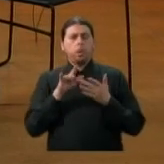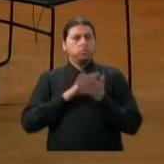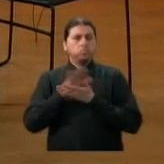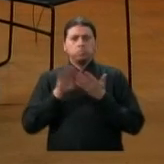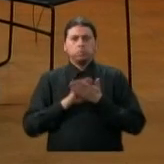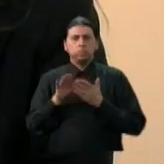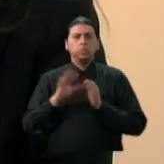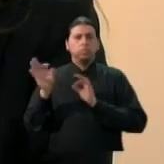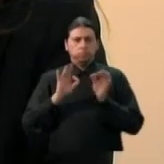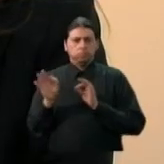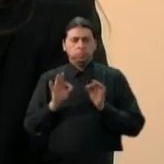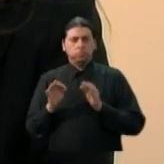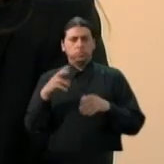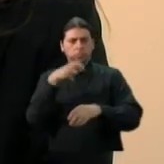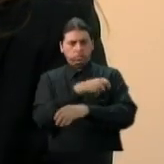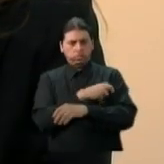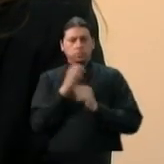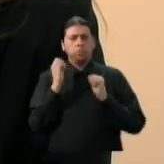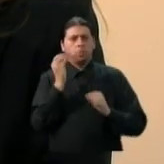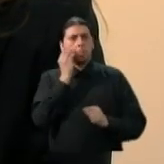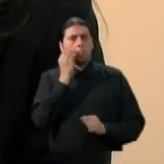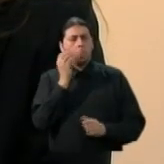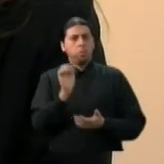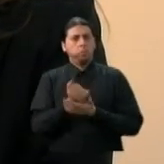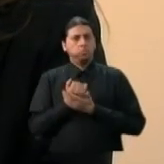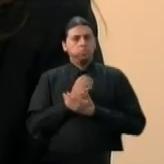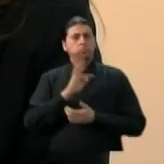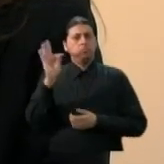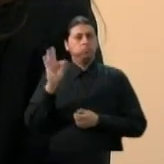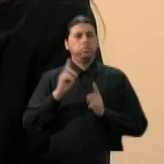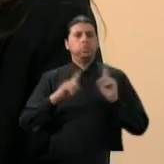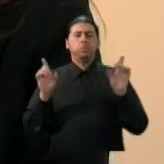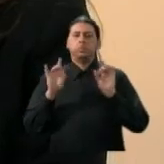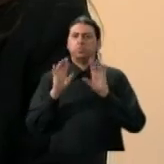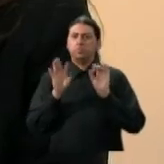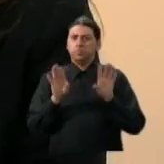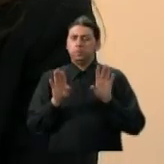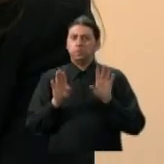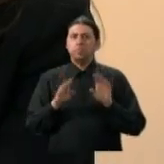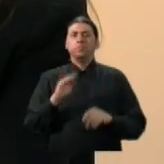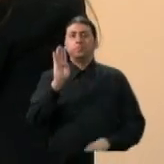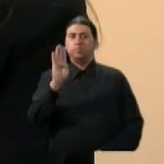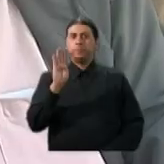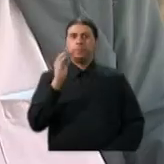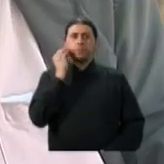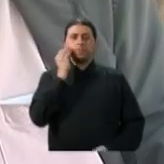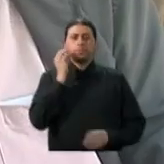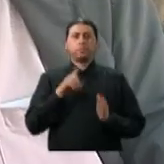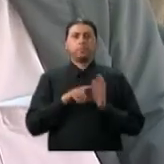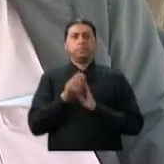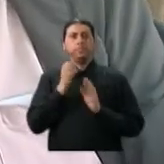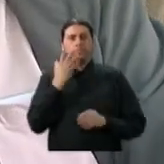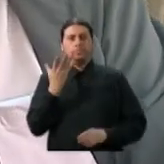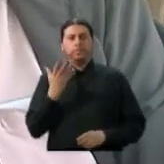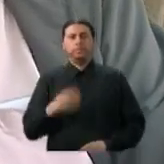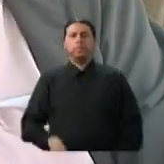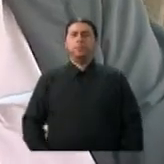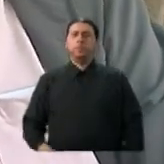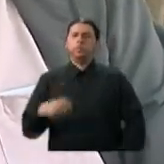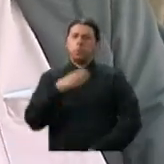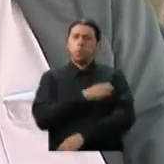ver se ela ficou protegida. Mas é principalmente a B que dá para avaliar bem. A vacinação contra a